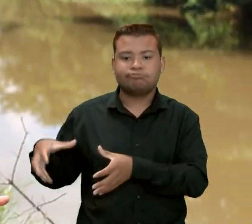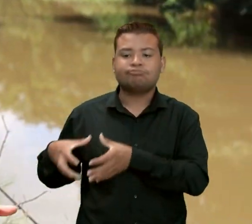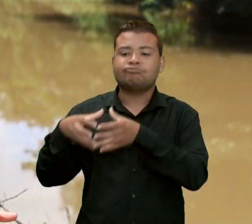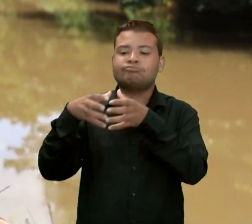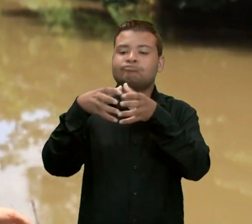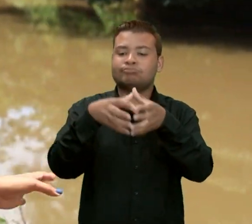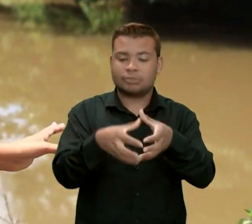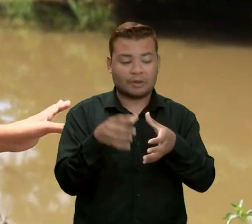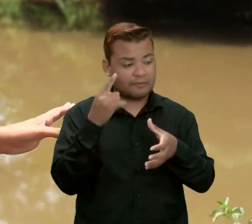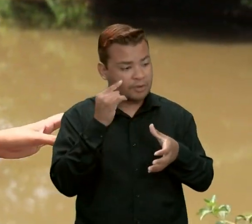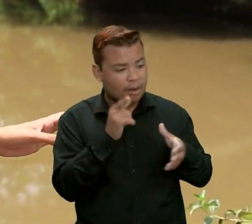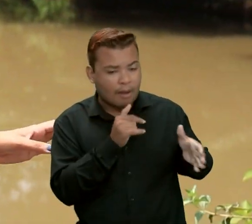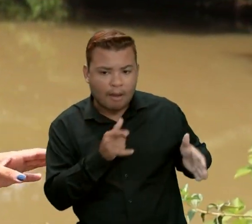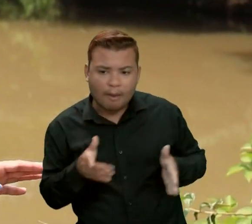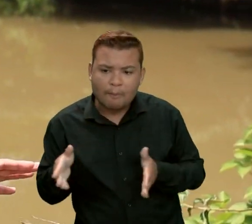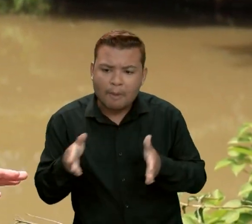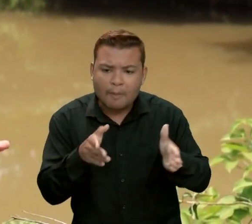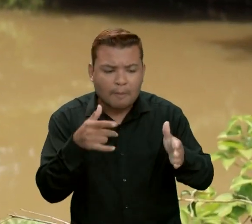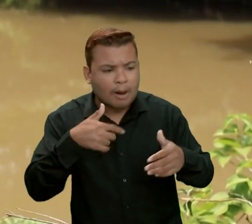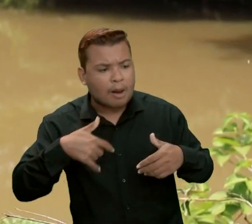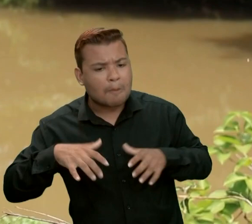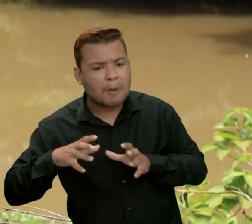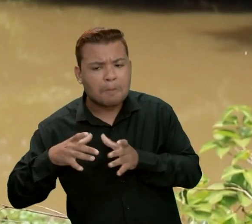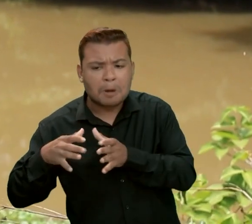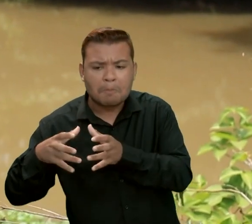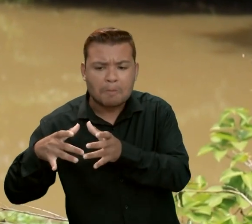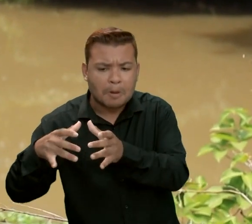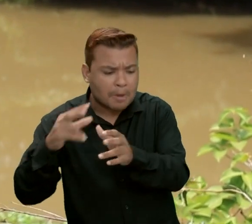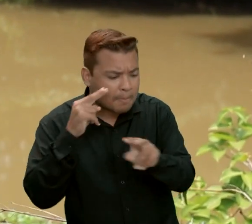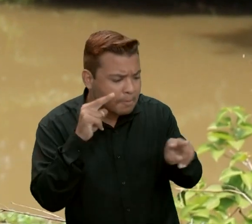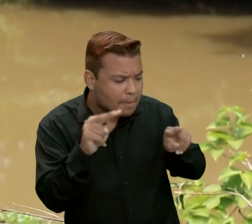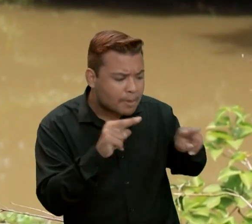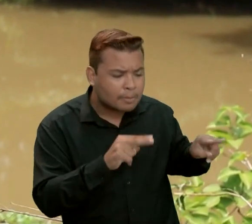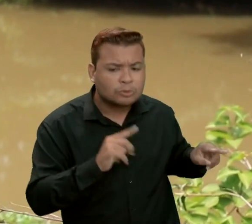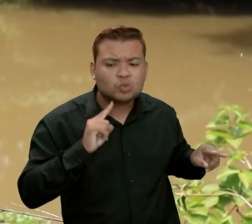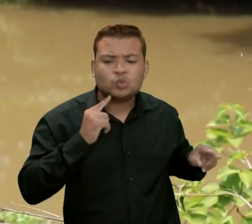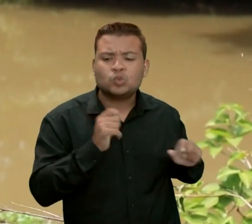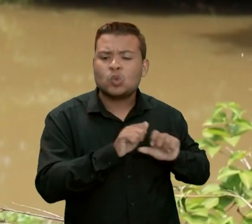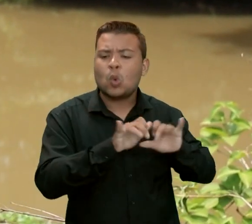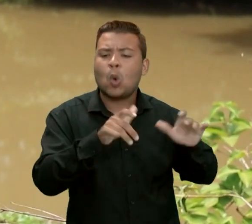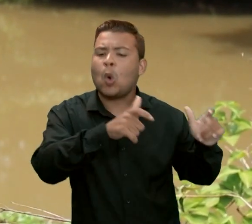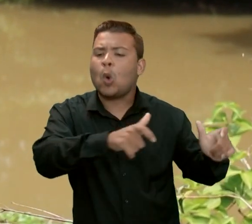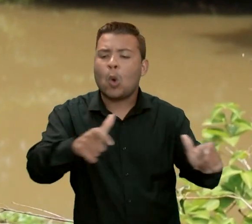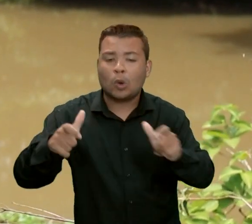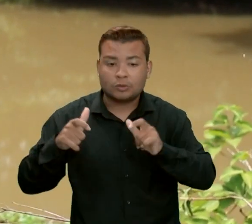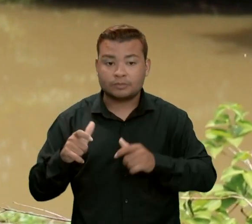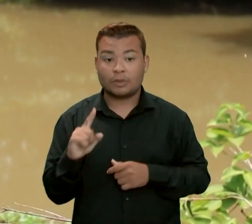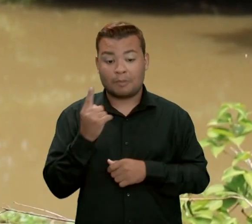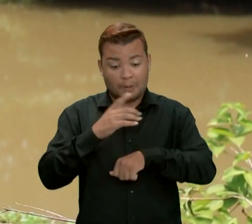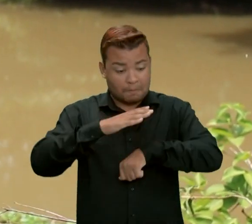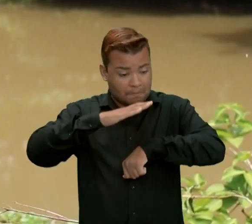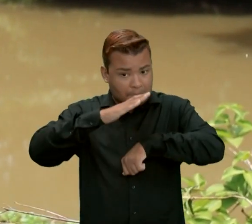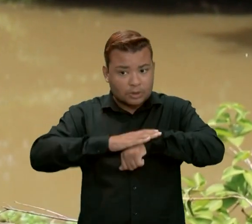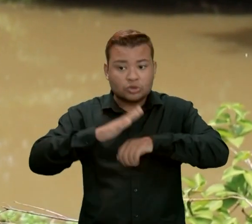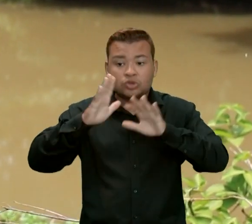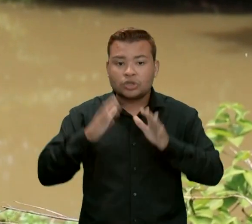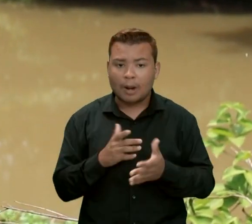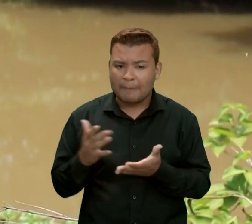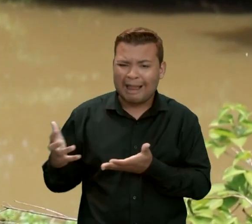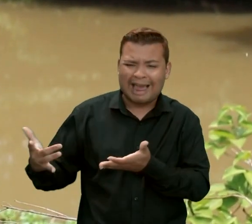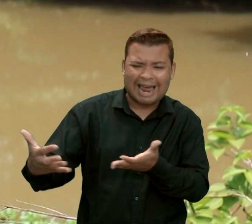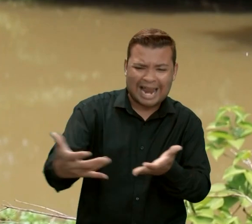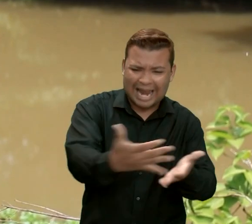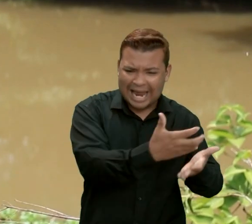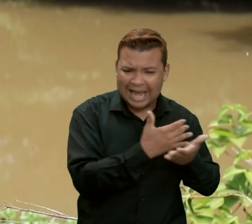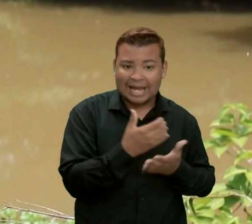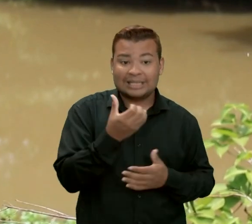percorreram o Rio Meia Ponte para identificar melhor os pontos de poluição. Só na primeira etapa foram retirados